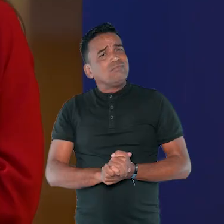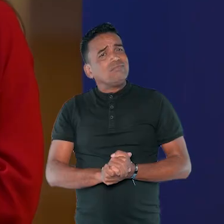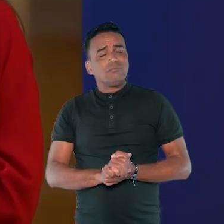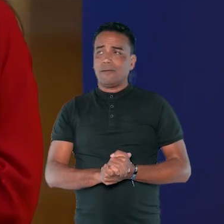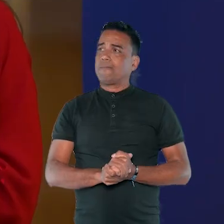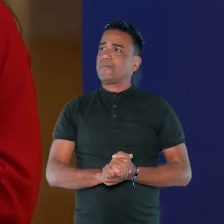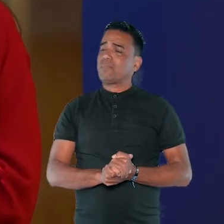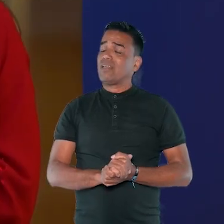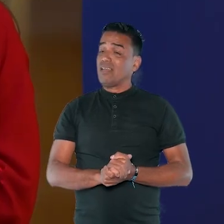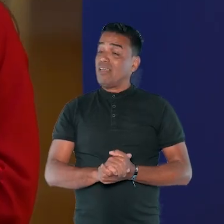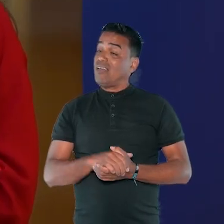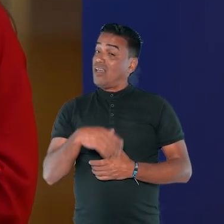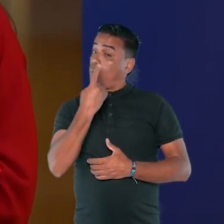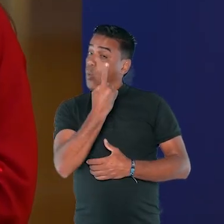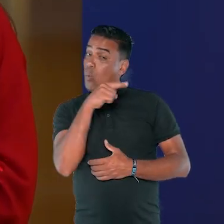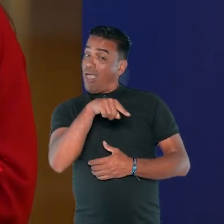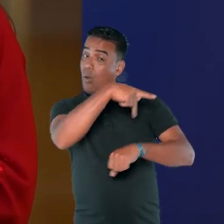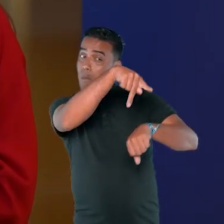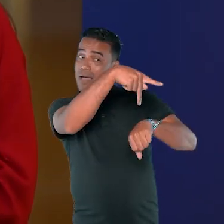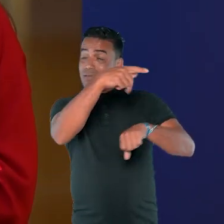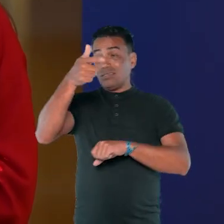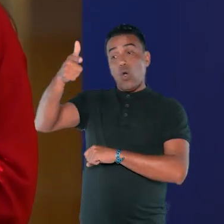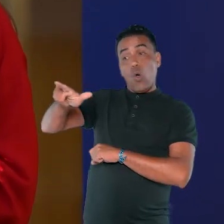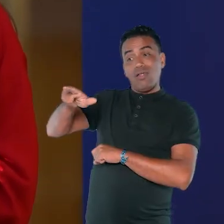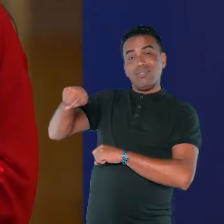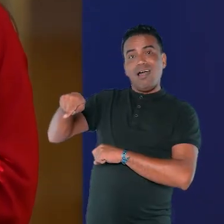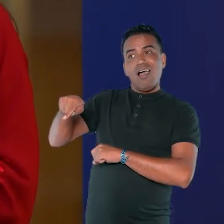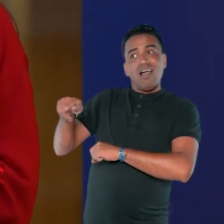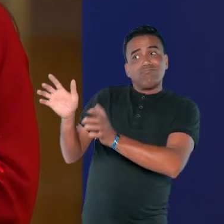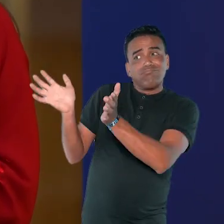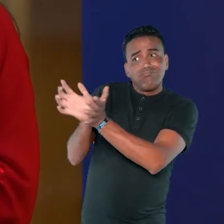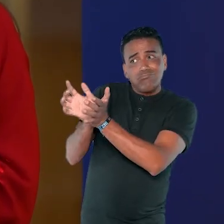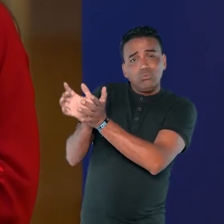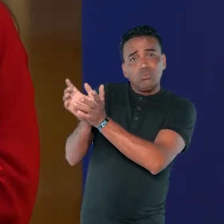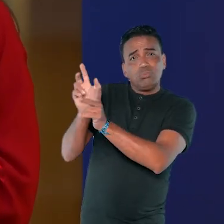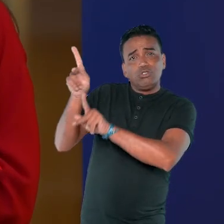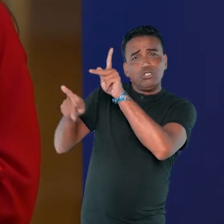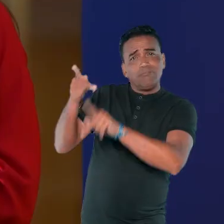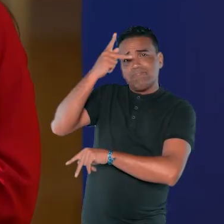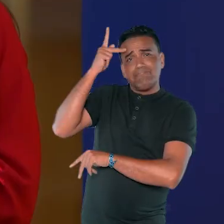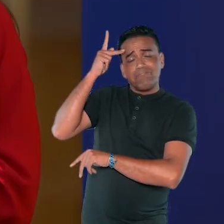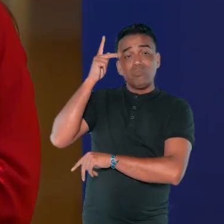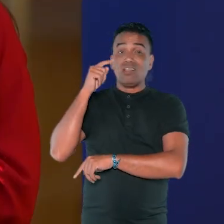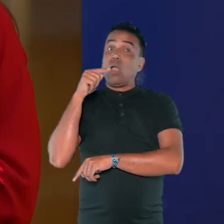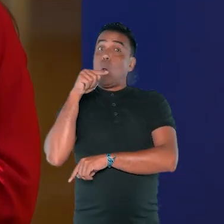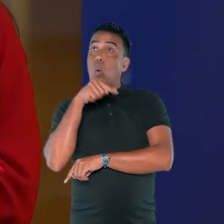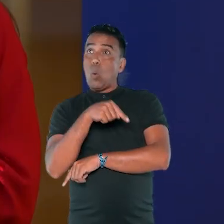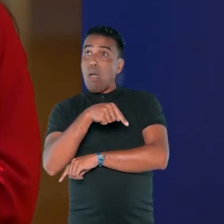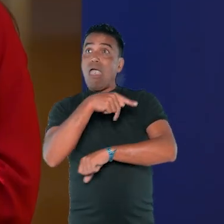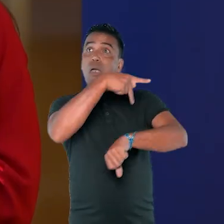Uma coisa é um país, outra um ajuntamento. Uma coisa é